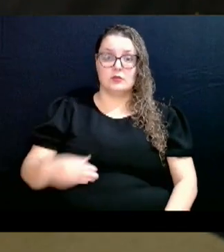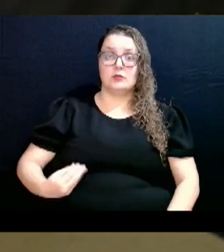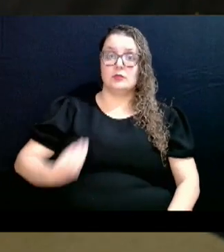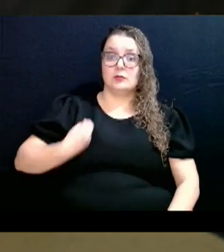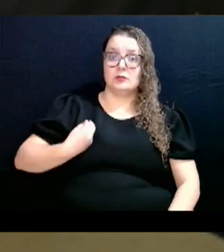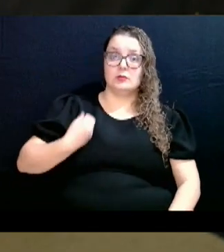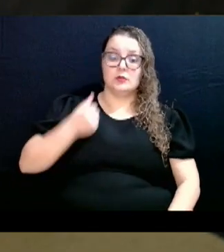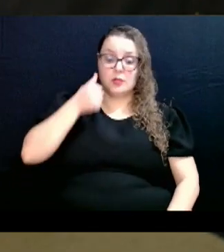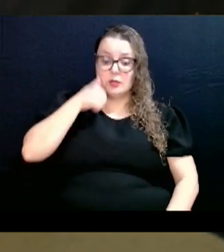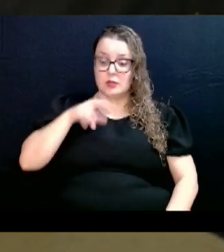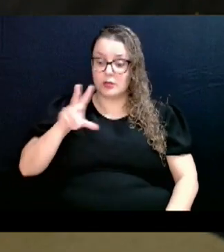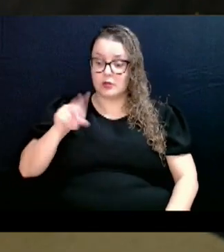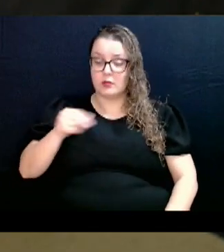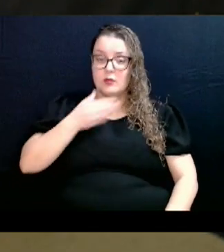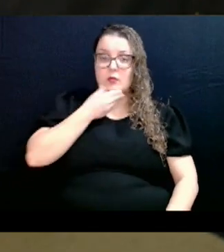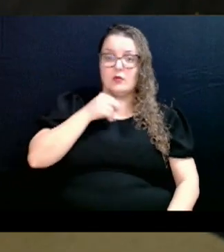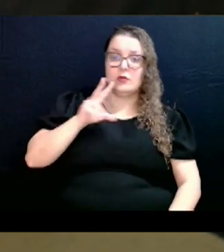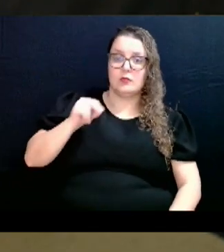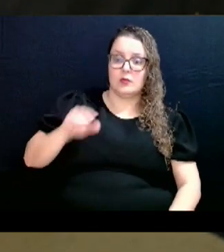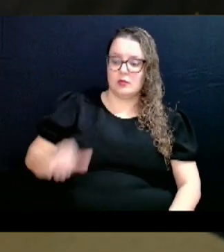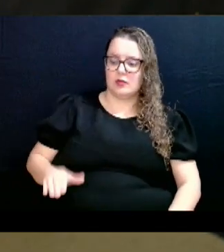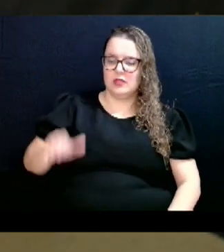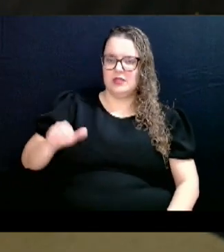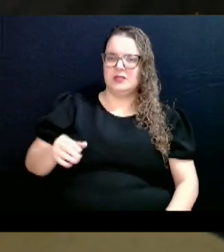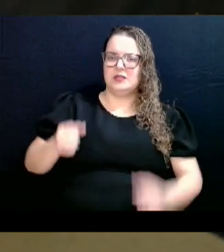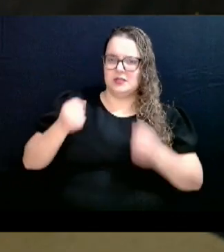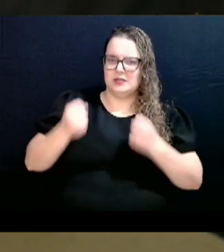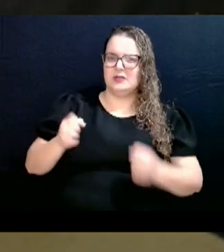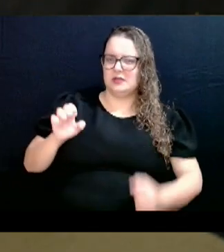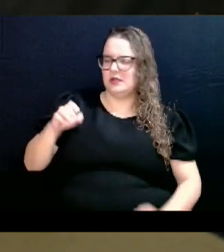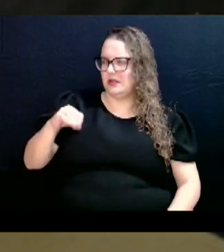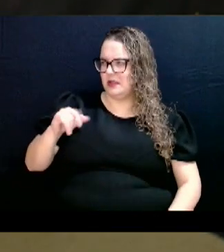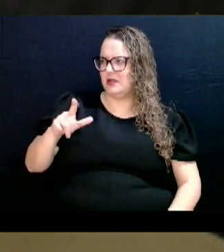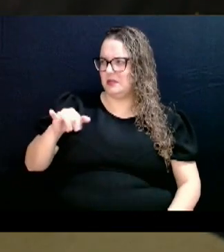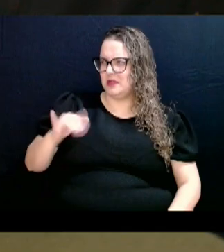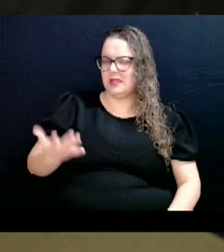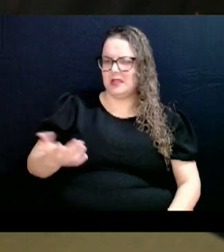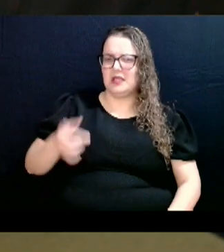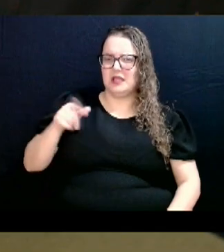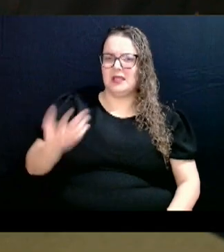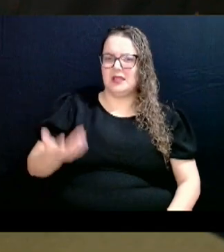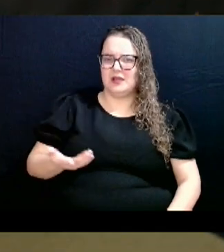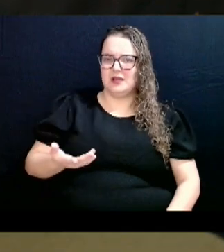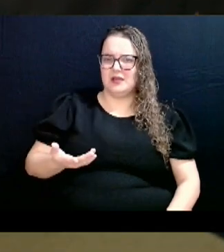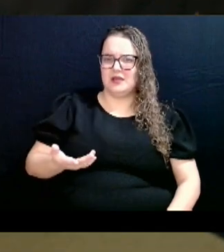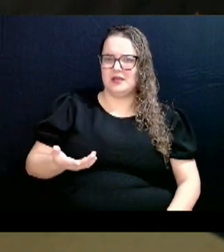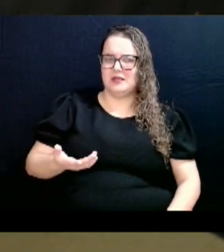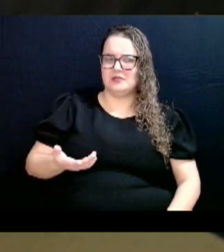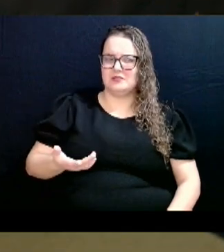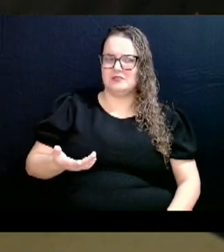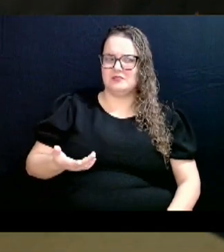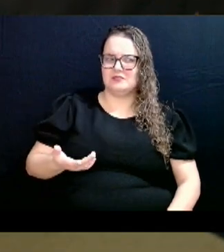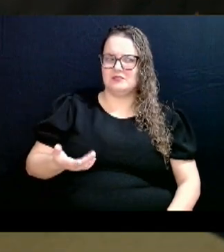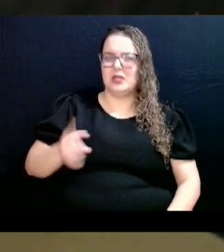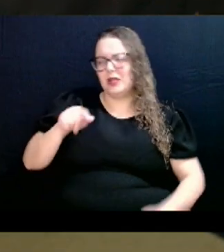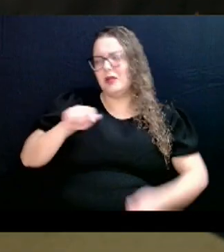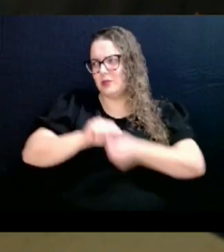muito pequena, isso pesa, Emily, pesa, né? É uma questão assim que é uma adaptação, igual